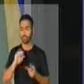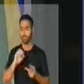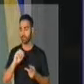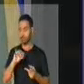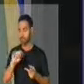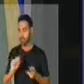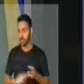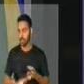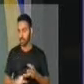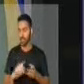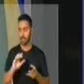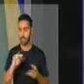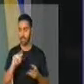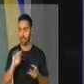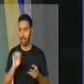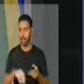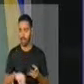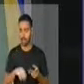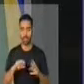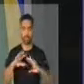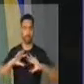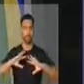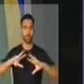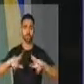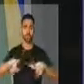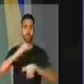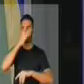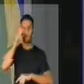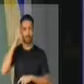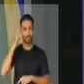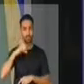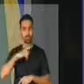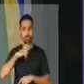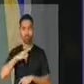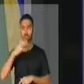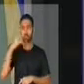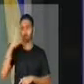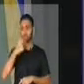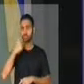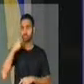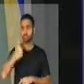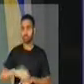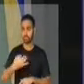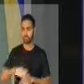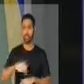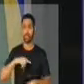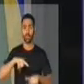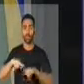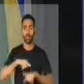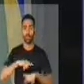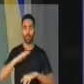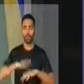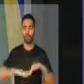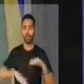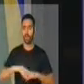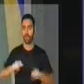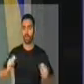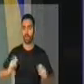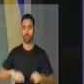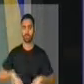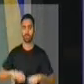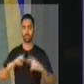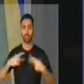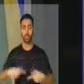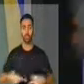Carmen, a todos que fazem um belíssimo trabalho também, extremamente eficiente e humano,